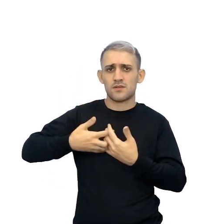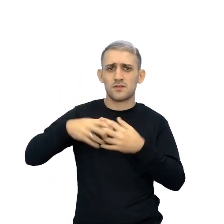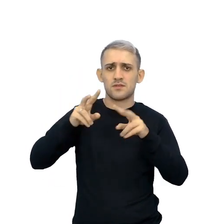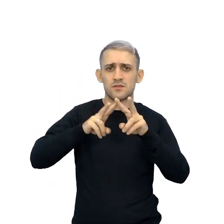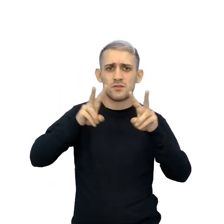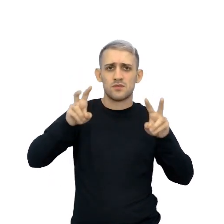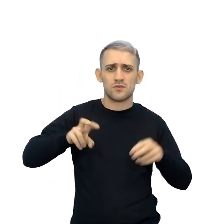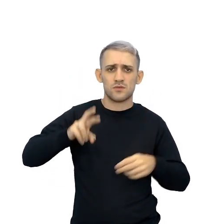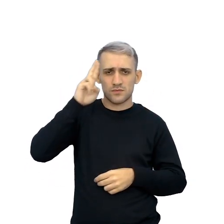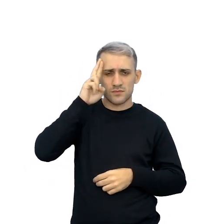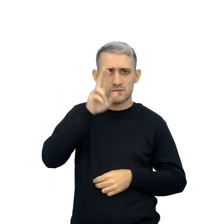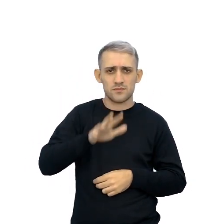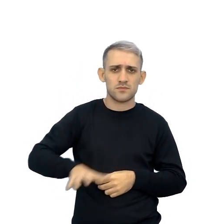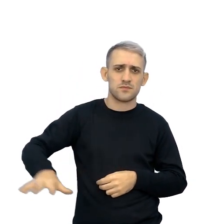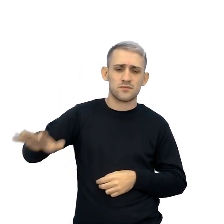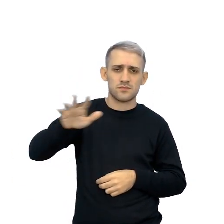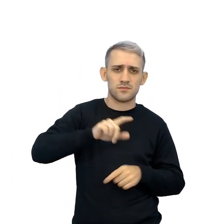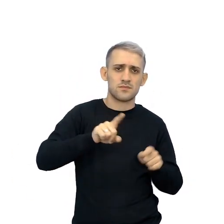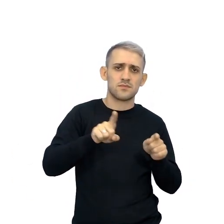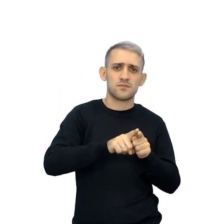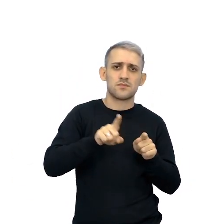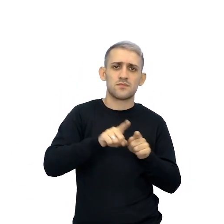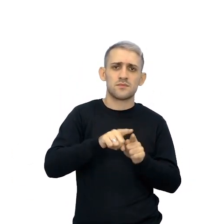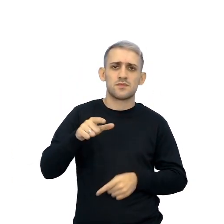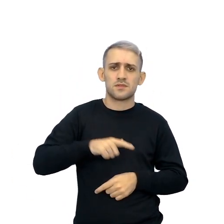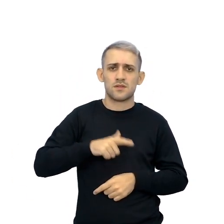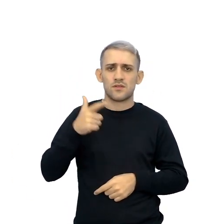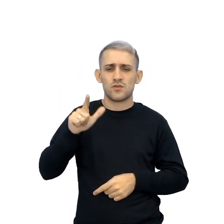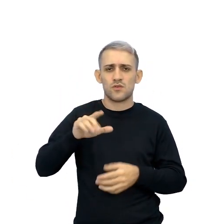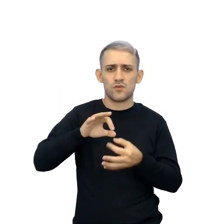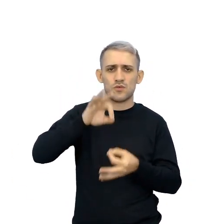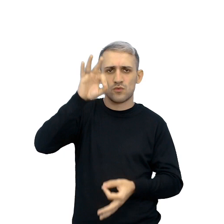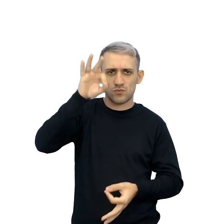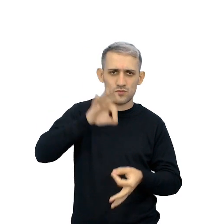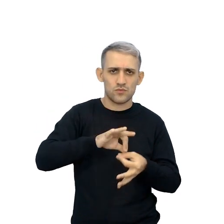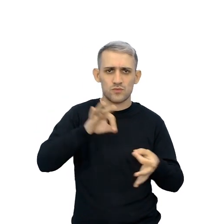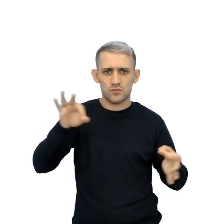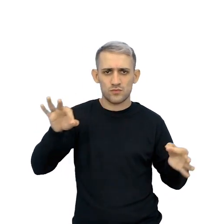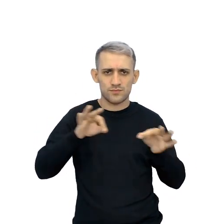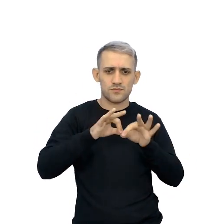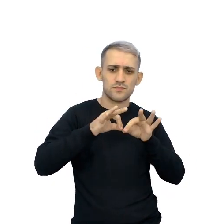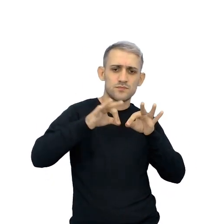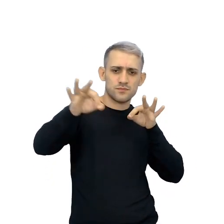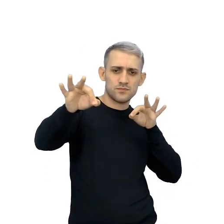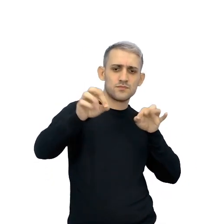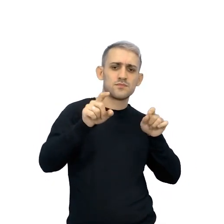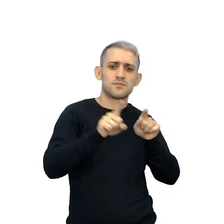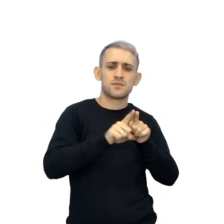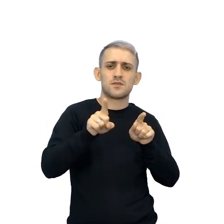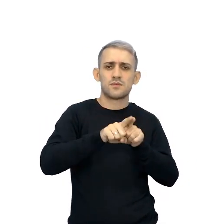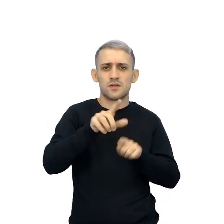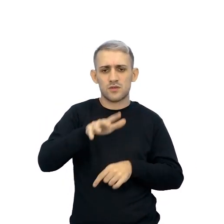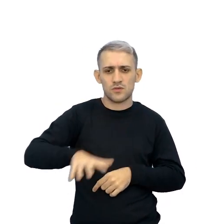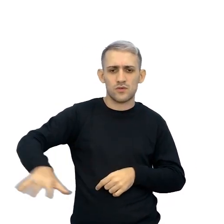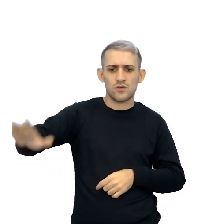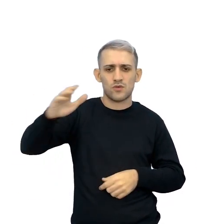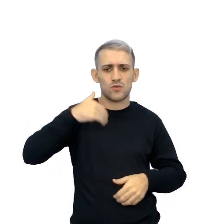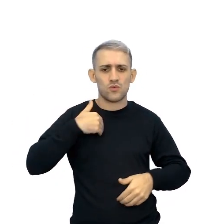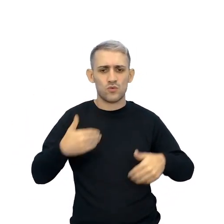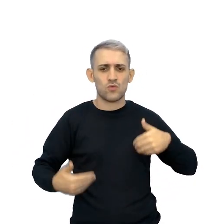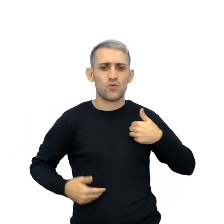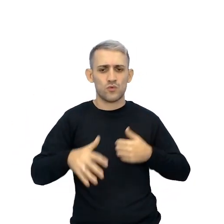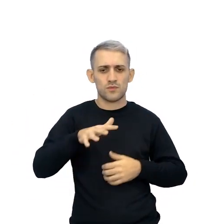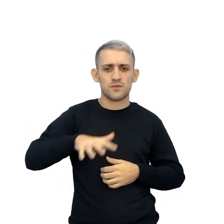raciocínio espacial, passando pela noção de comprimento, distância, noção de superfície, corpo e